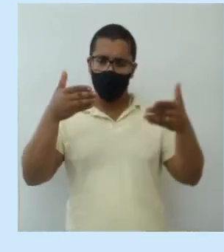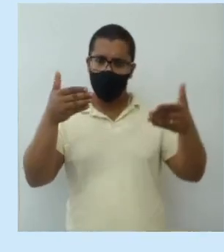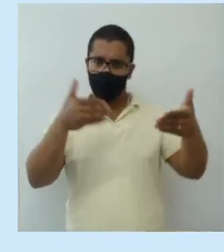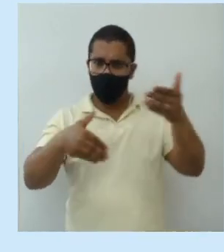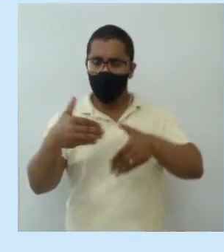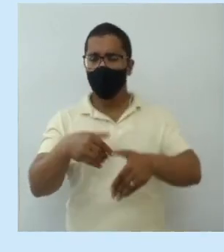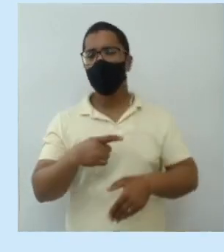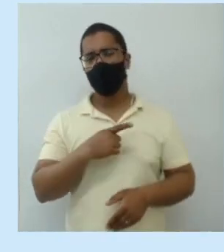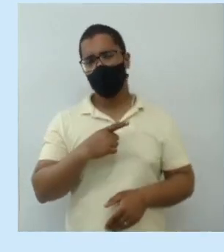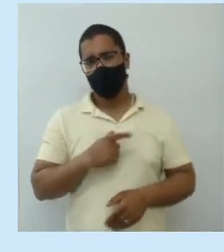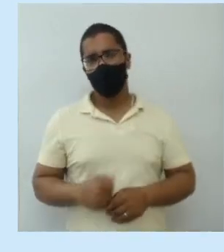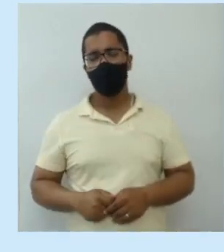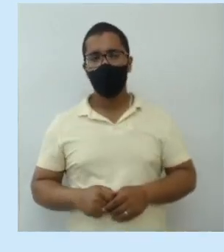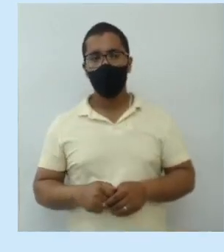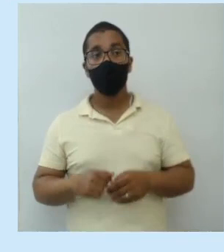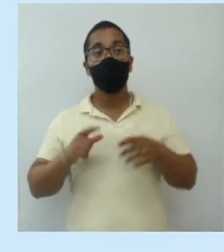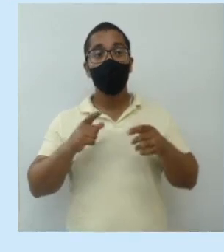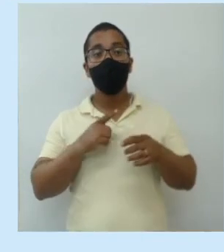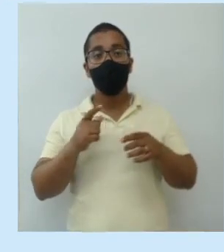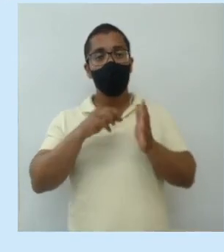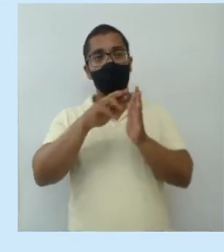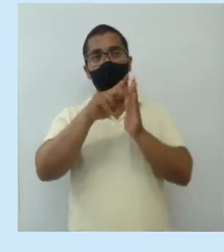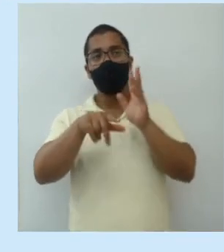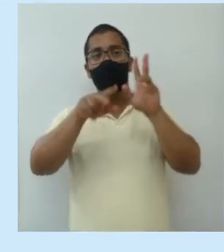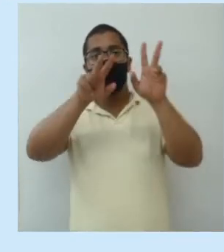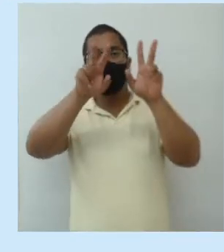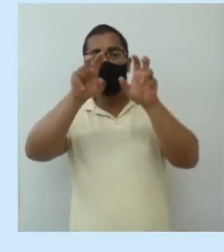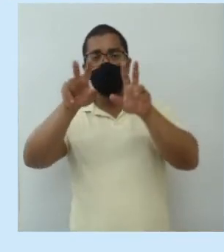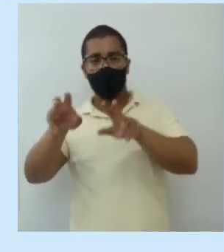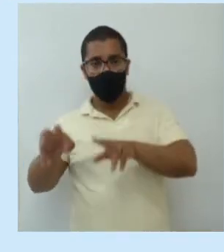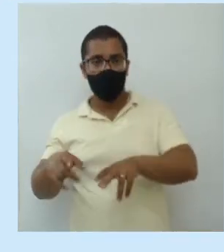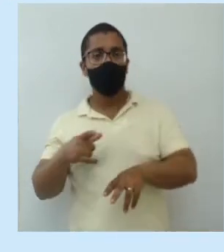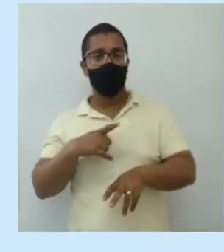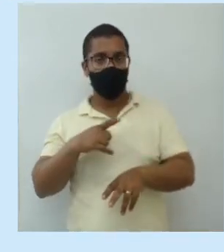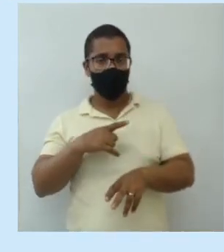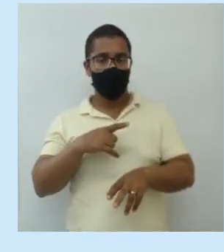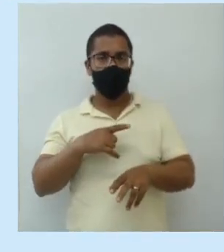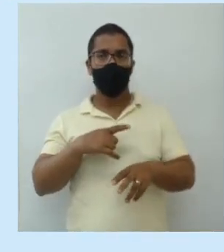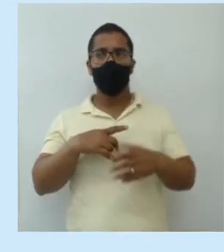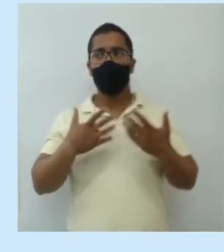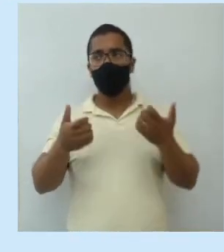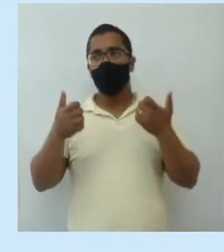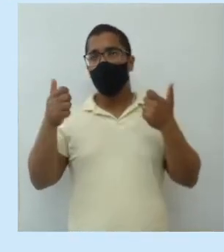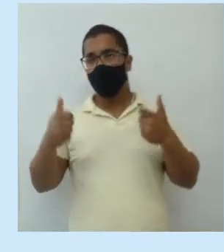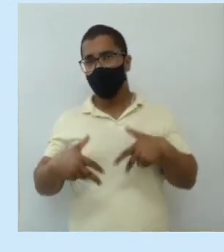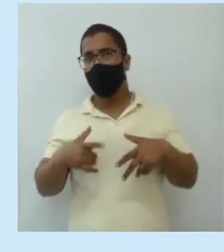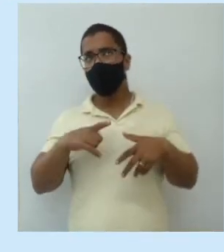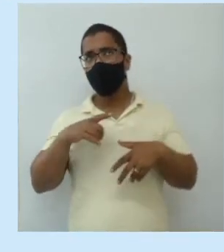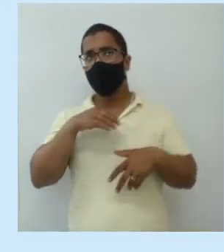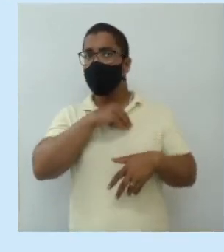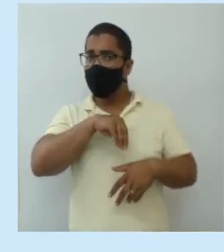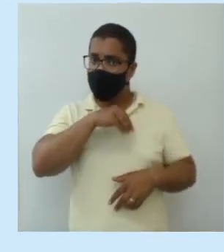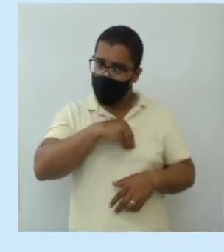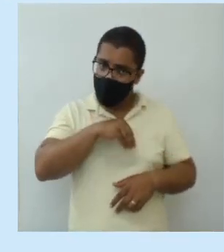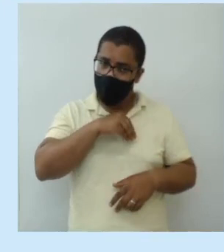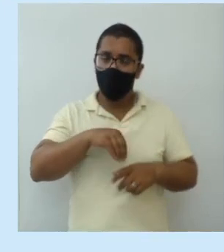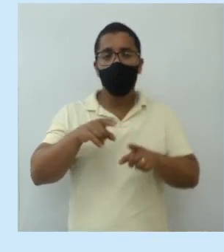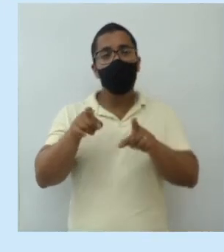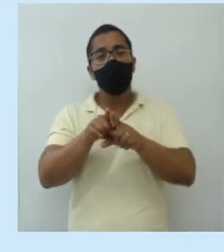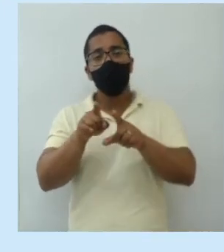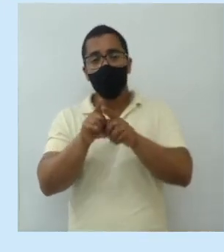no qual, né, tinha entre as várias questões reivindicatórias, né, tanto questões salariais, mas também